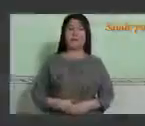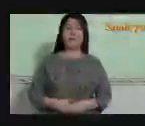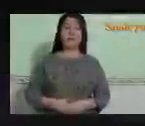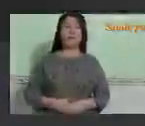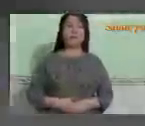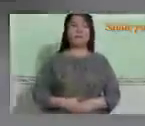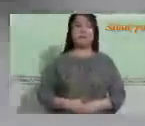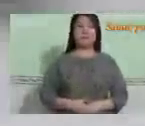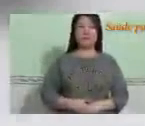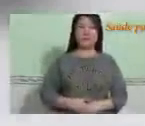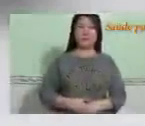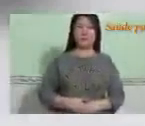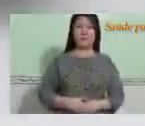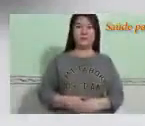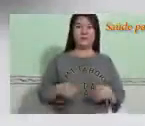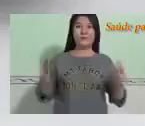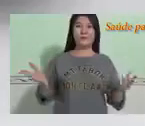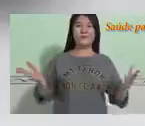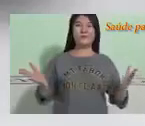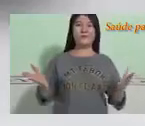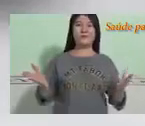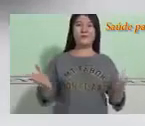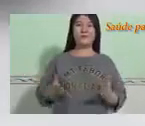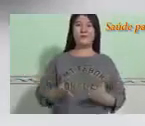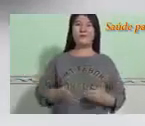STADOVANCDOCOMMETA, acento agudo, SSS, que se espalhou para os ossos.